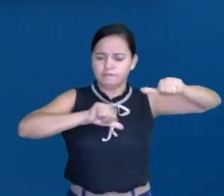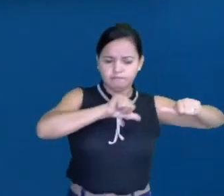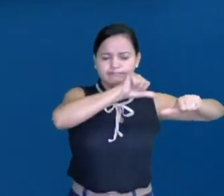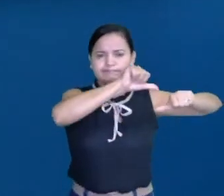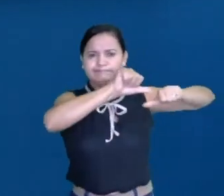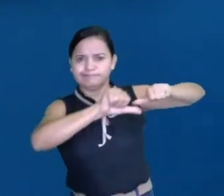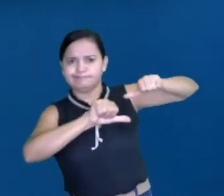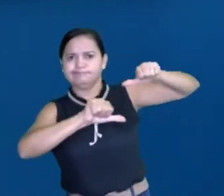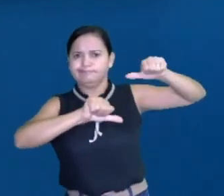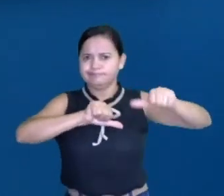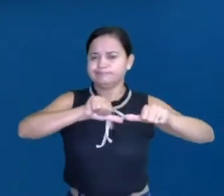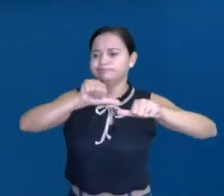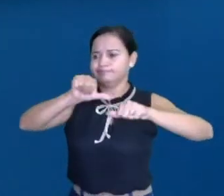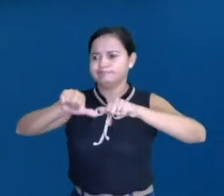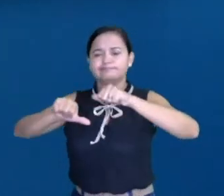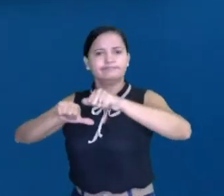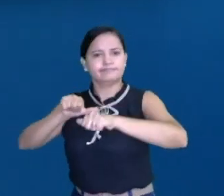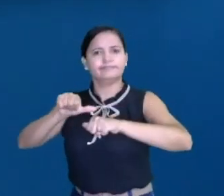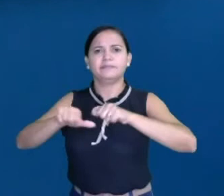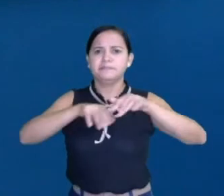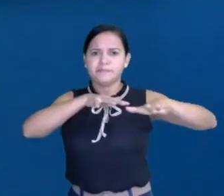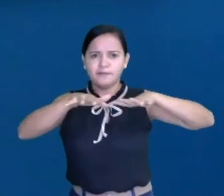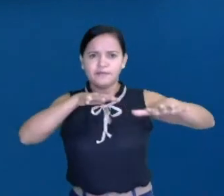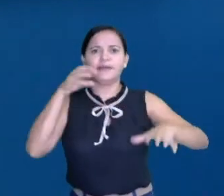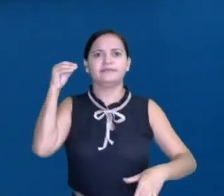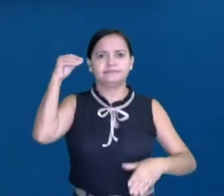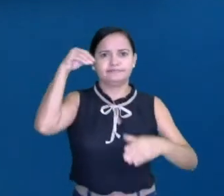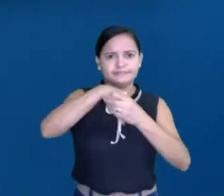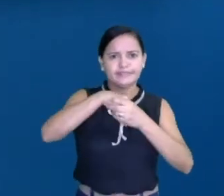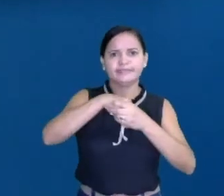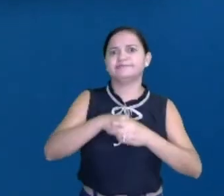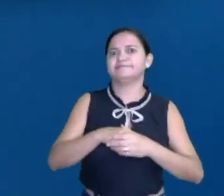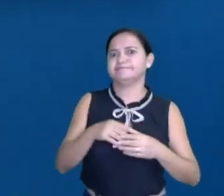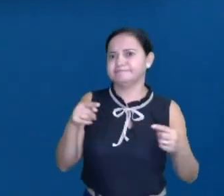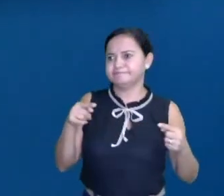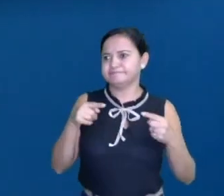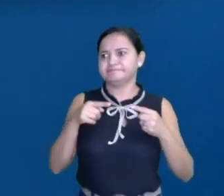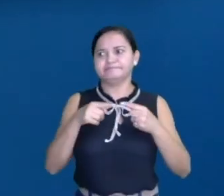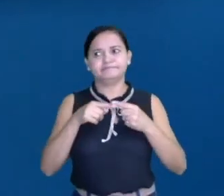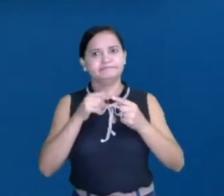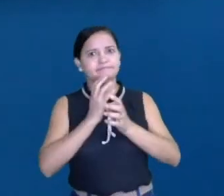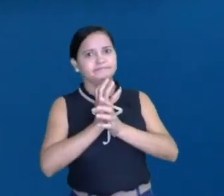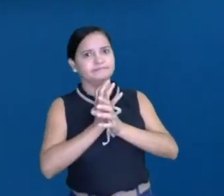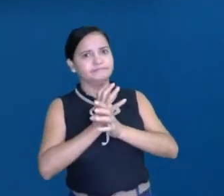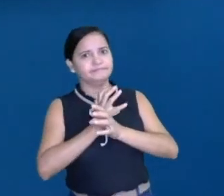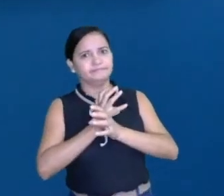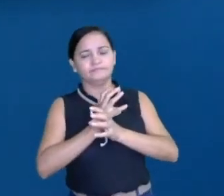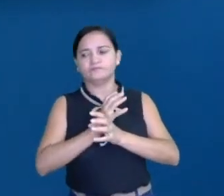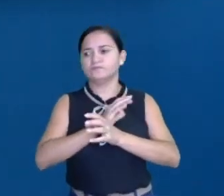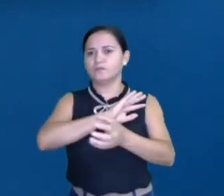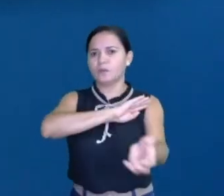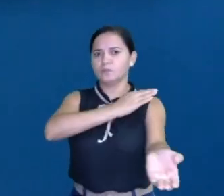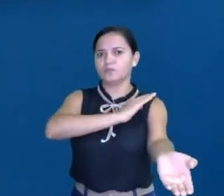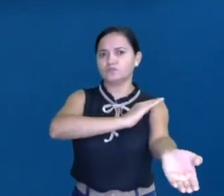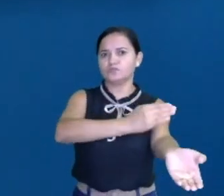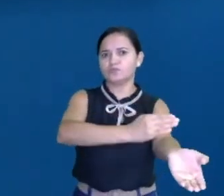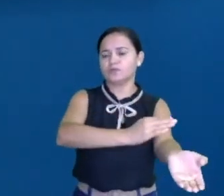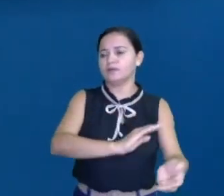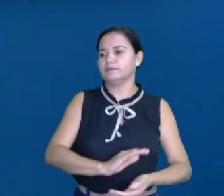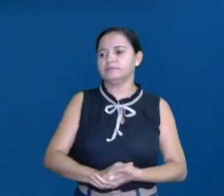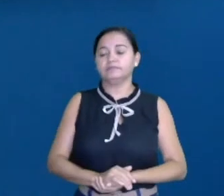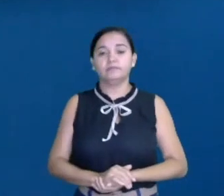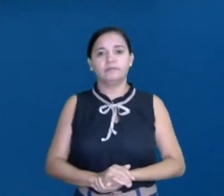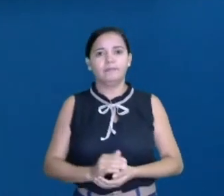contrai, o outro relaxa. E assim realiza-se o movimento. Outra coisa interessante com os músculos é que ele nunca